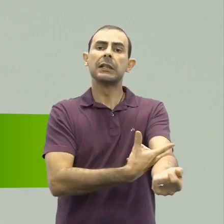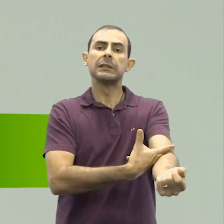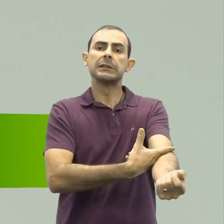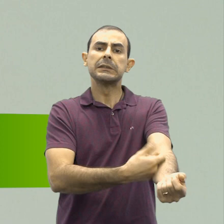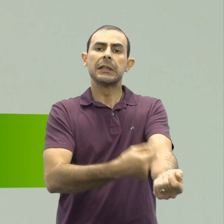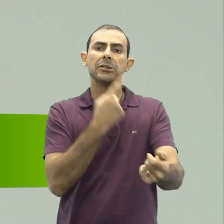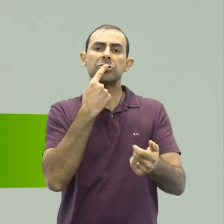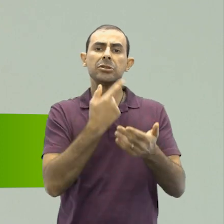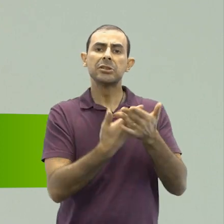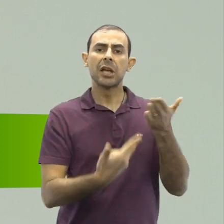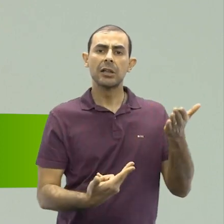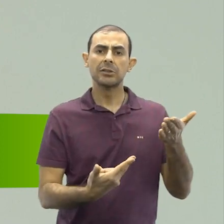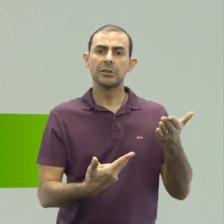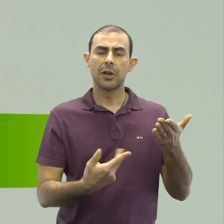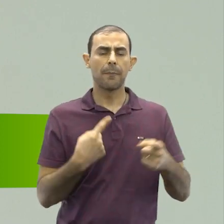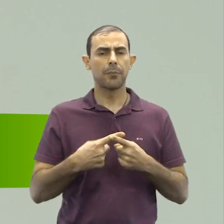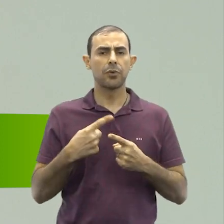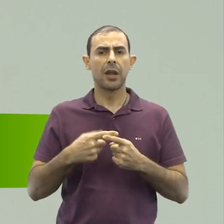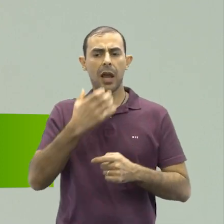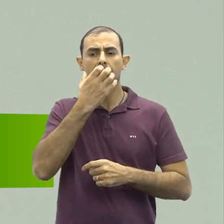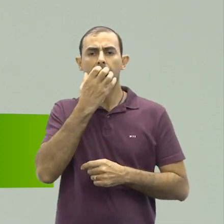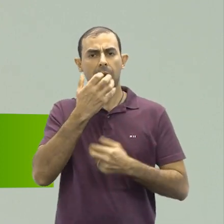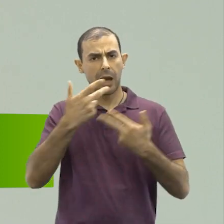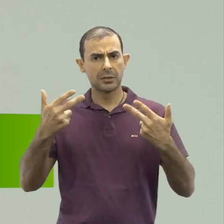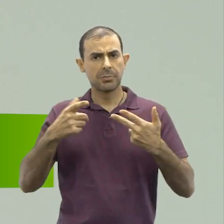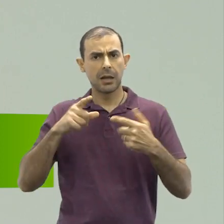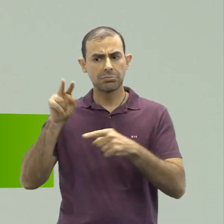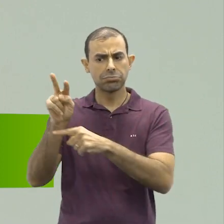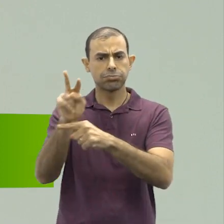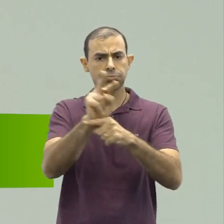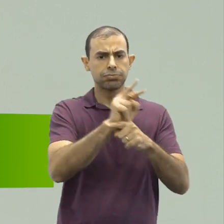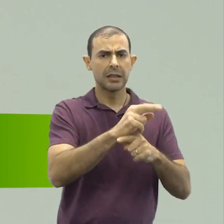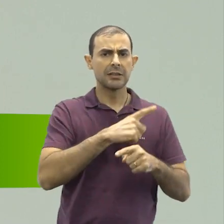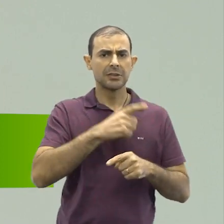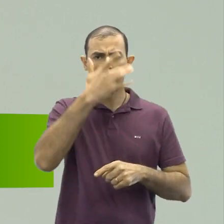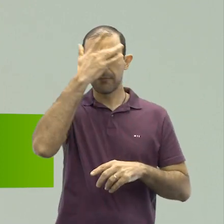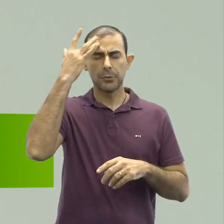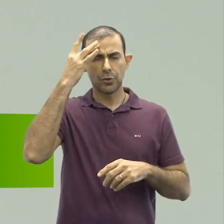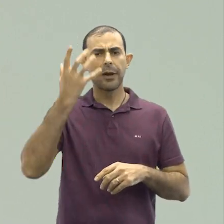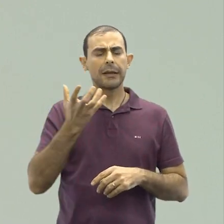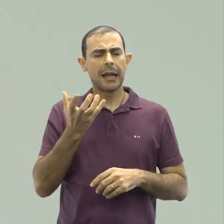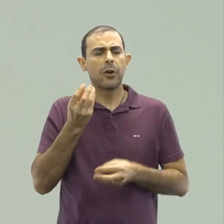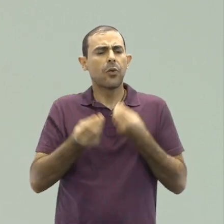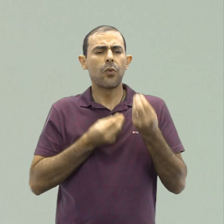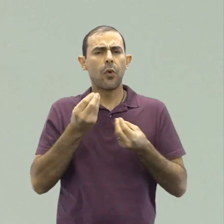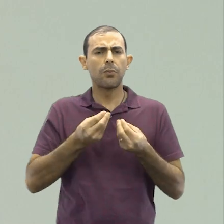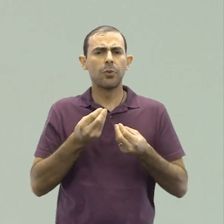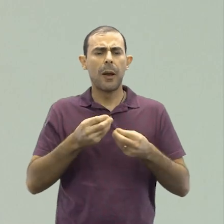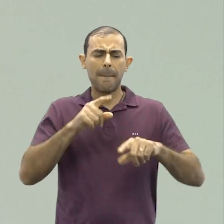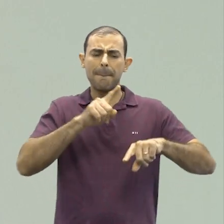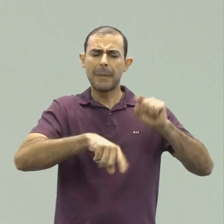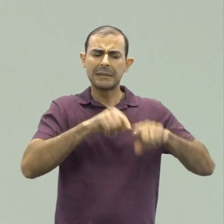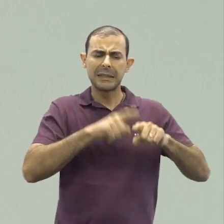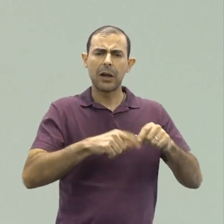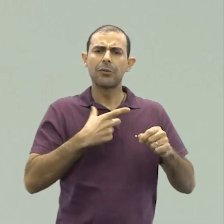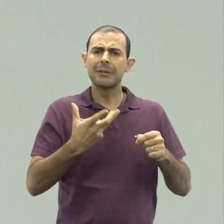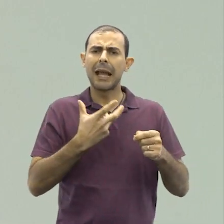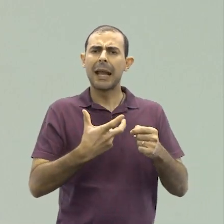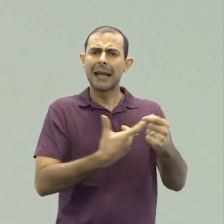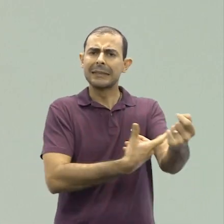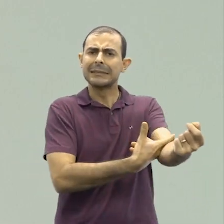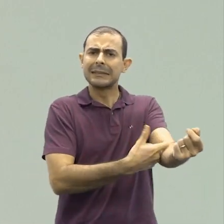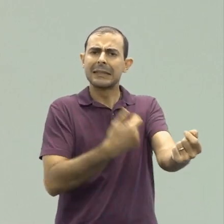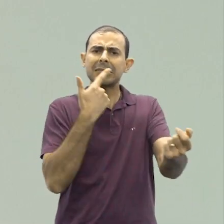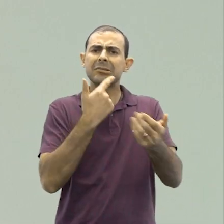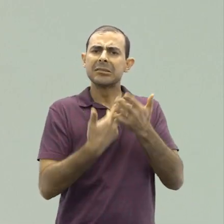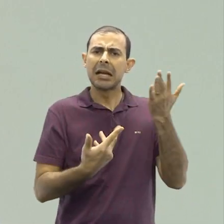muitas dúvidas dos criadores, protetores que buscavam por uma internação, a procedência desse material, de que